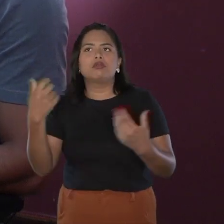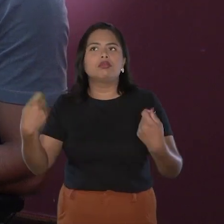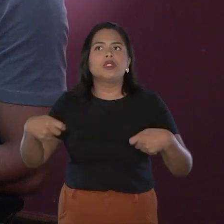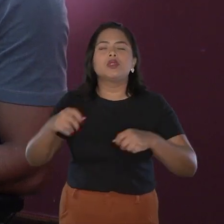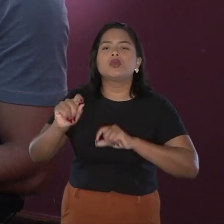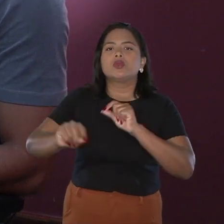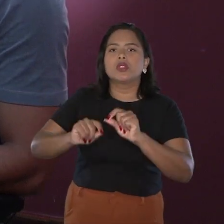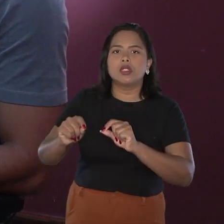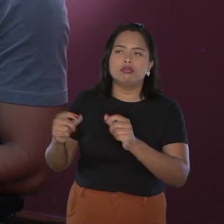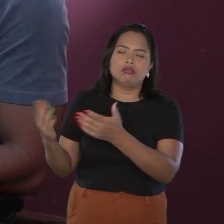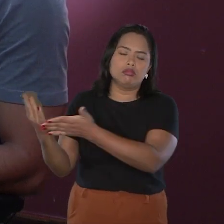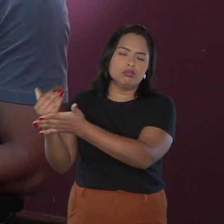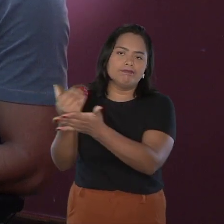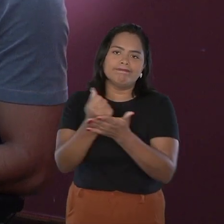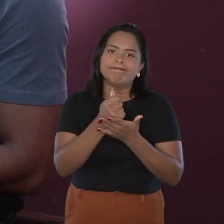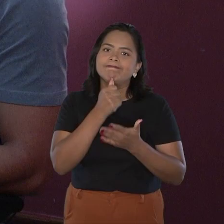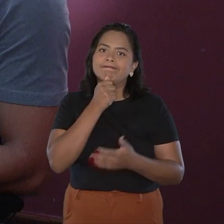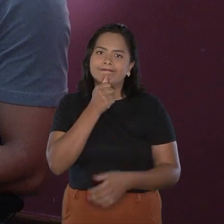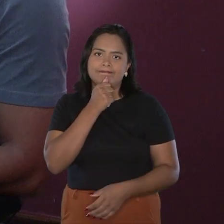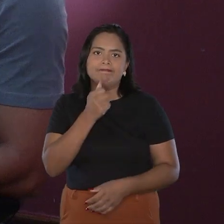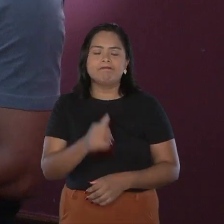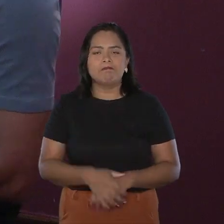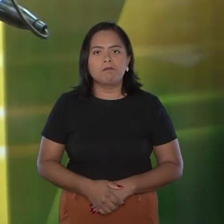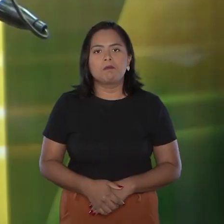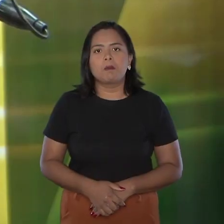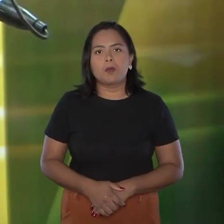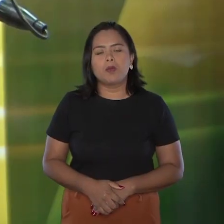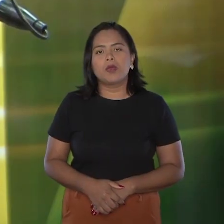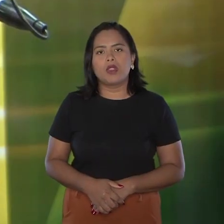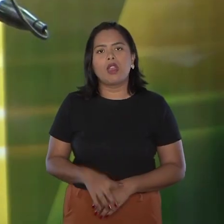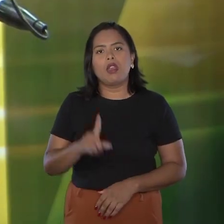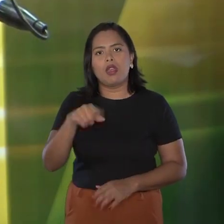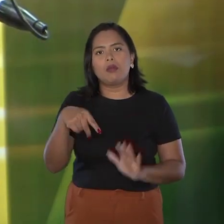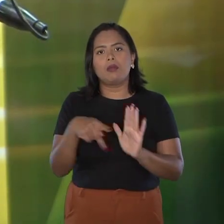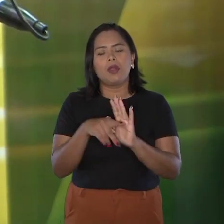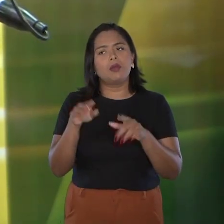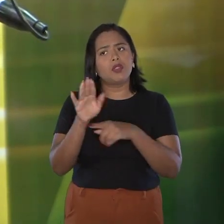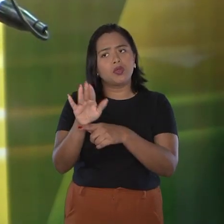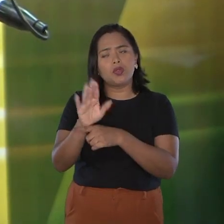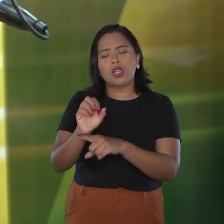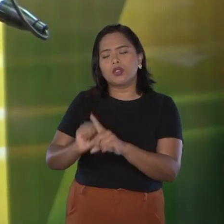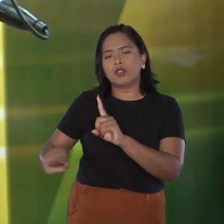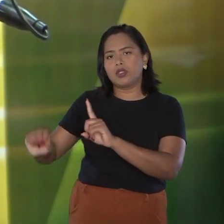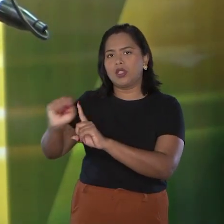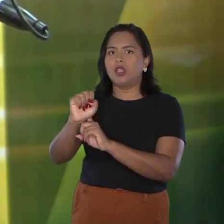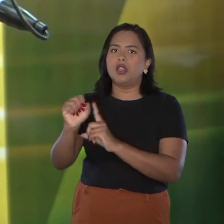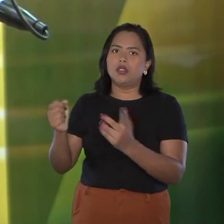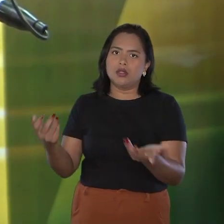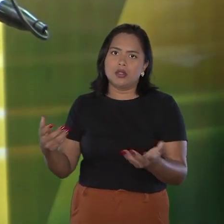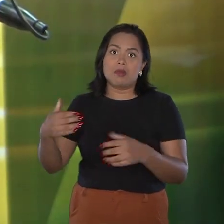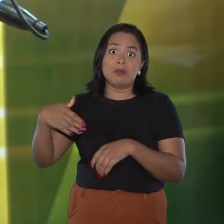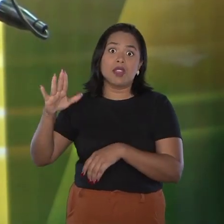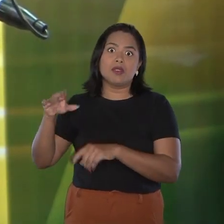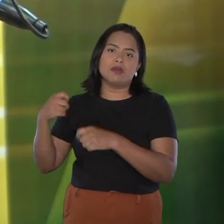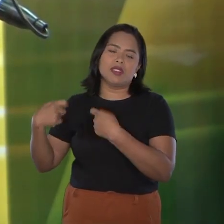cursos serem voltados especificamente para as necessidades para realmente atender a demanda da sociedade